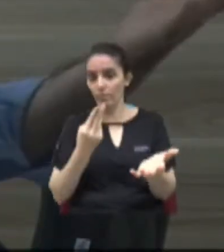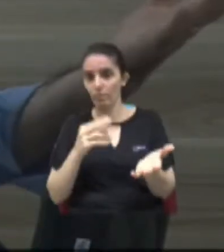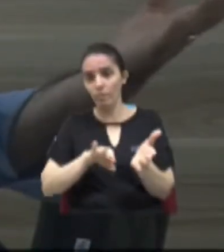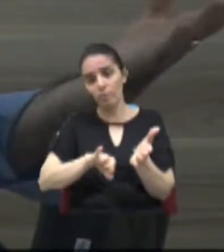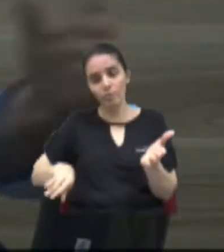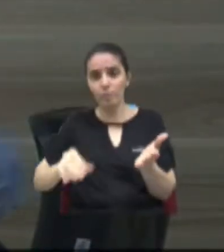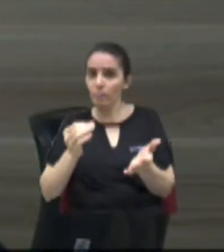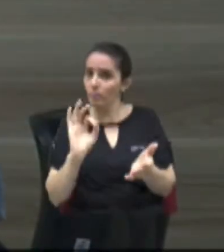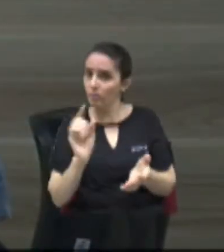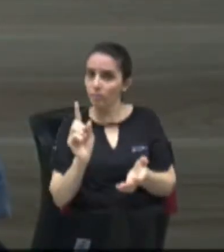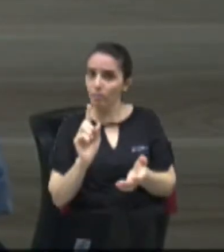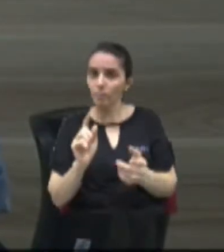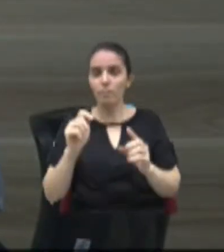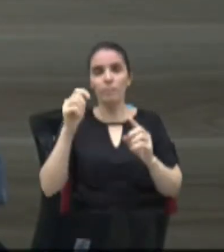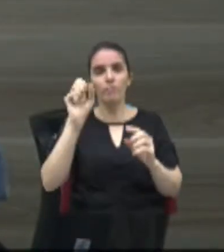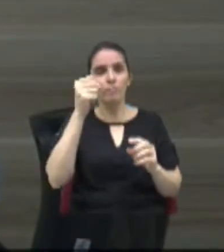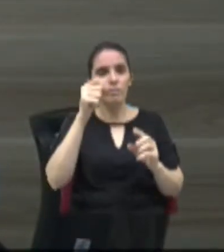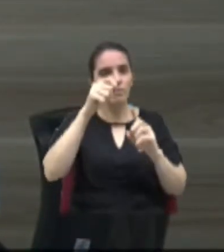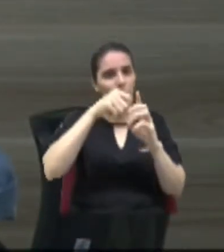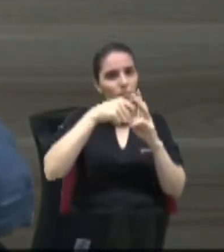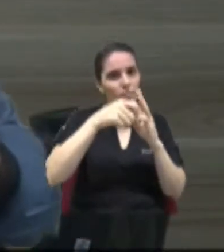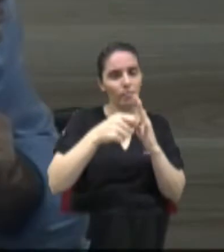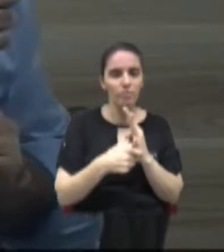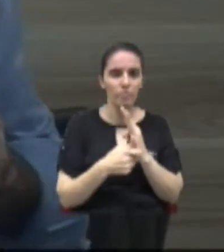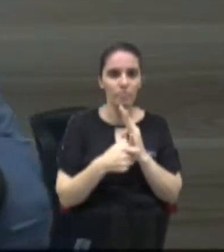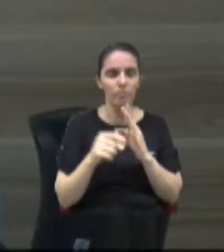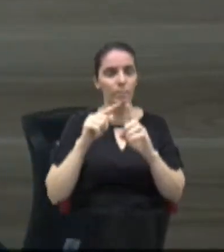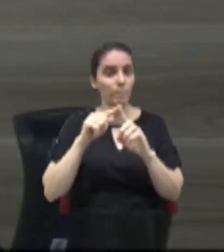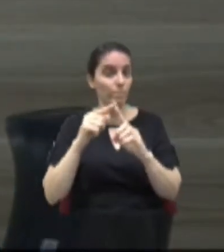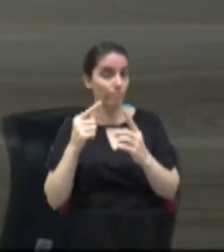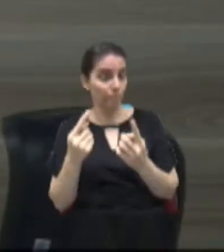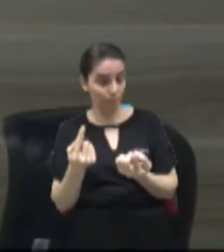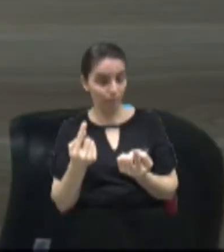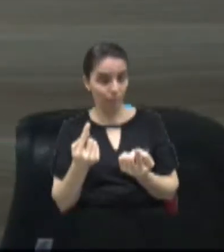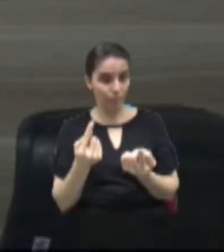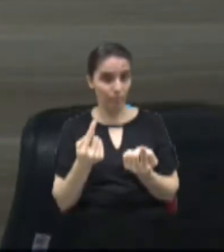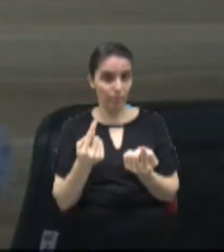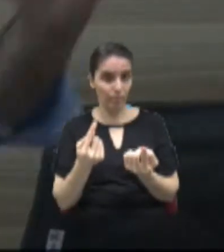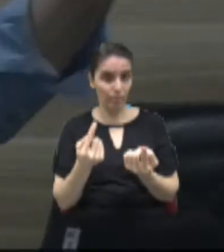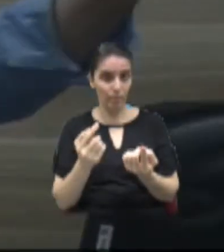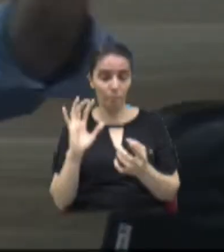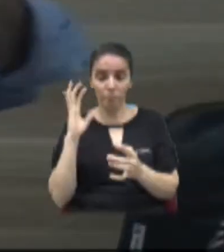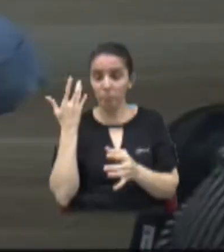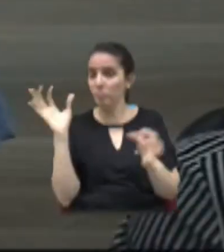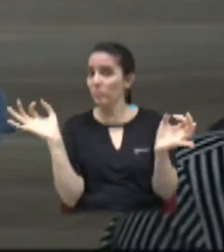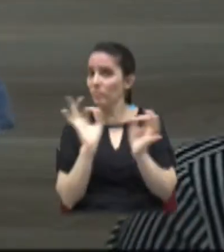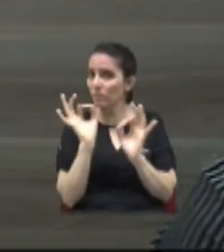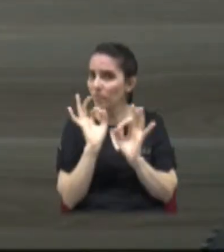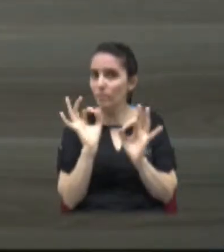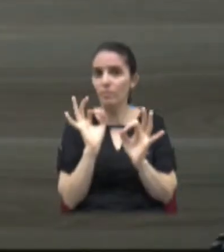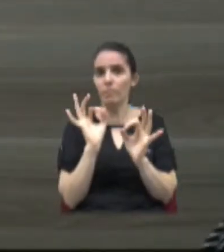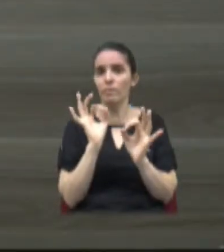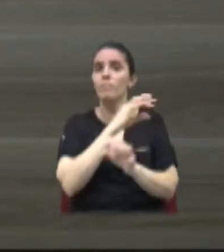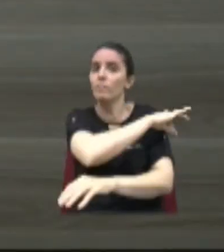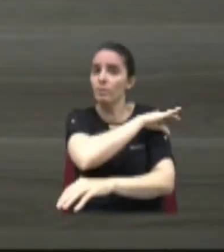as pessoas que estão na lista, viu, Lemão? Não são... Eu acho que em nenhum momento eu deixei claro aqui que o prefeito